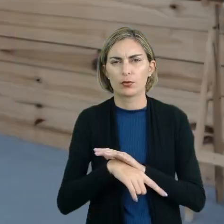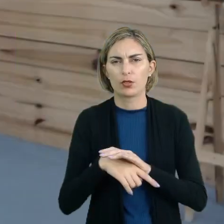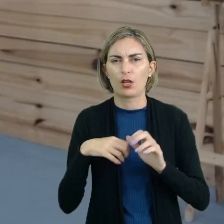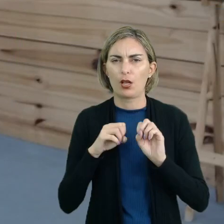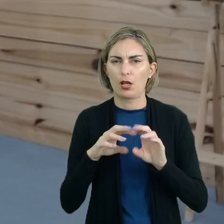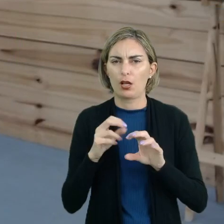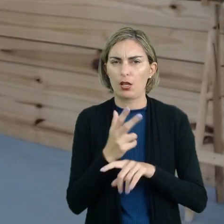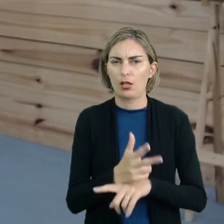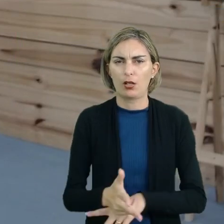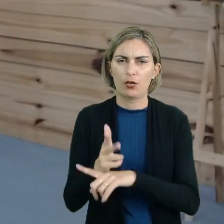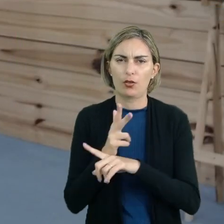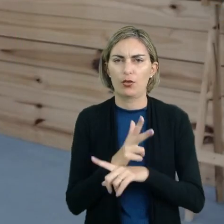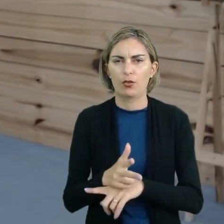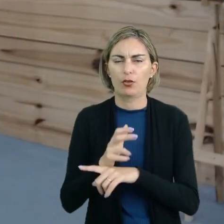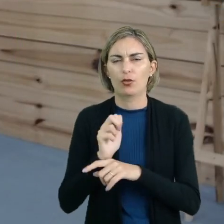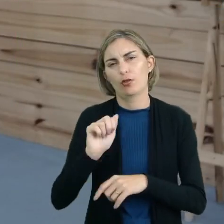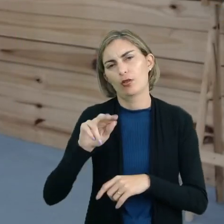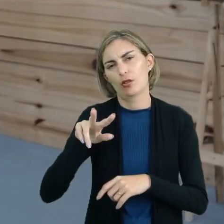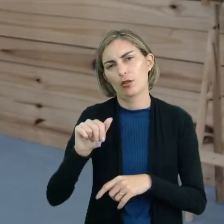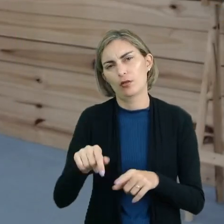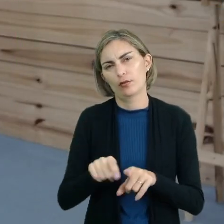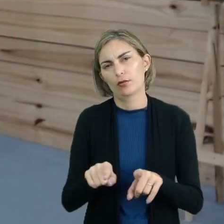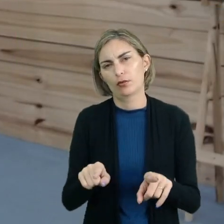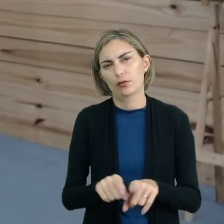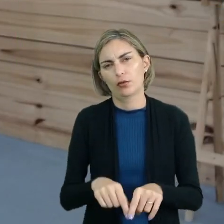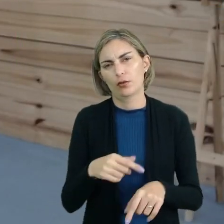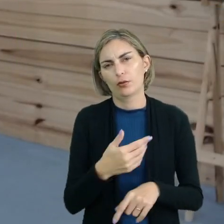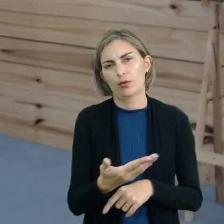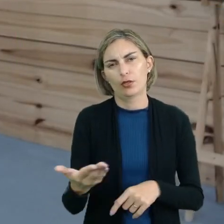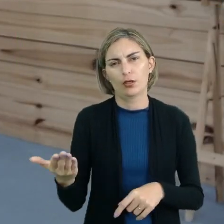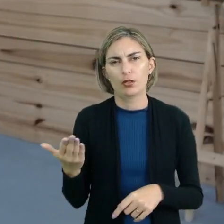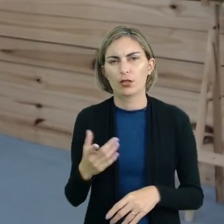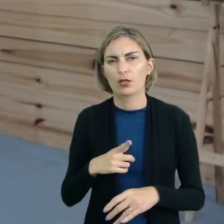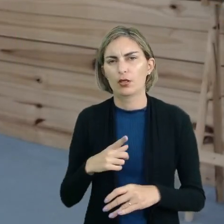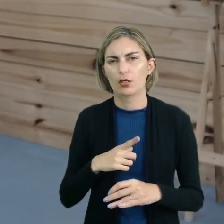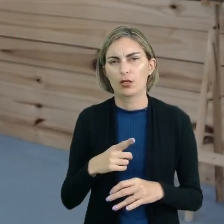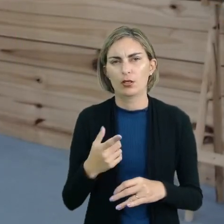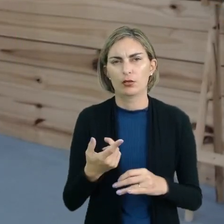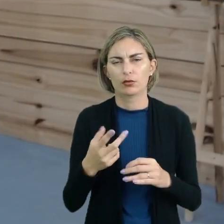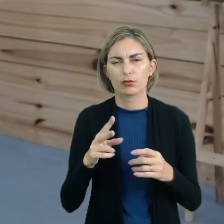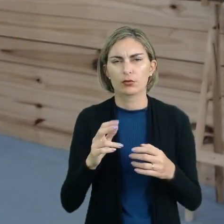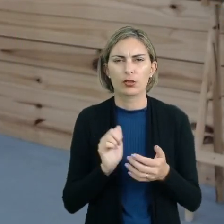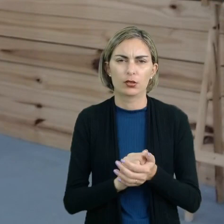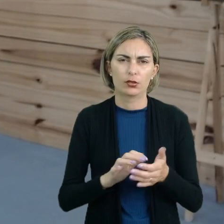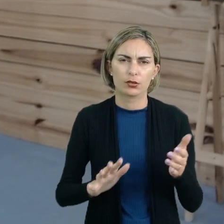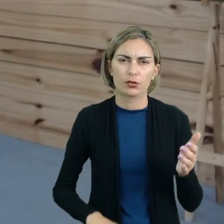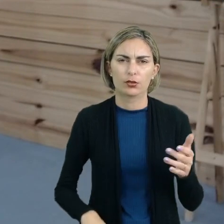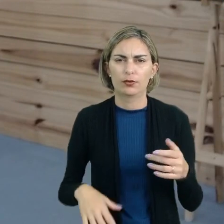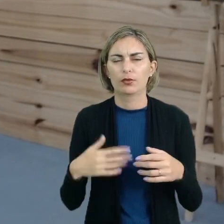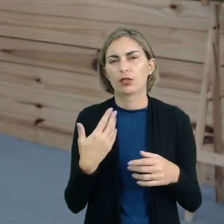estará disponibilizada lá no AVA também, eu disponibilizo até para facilitar a questão da atividade, que é